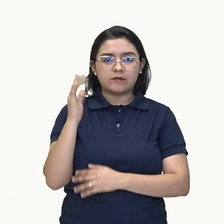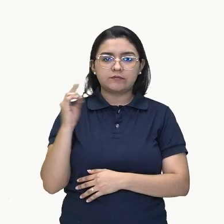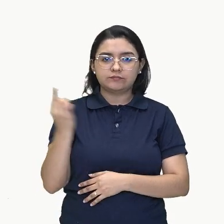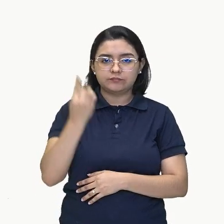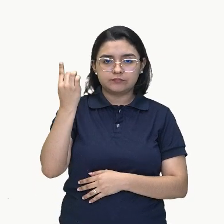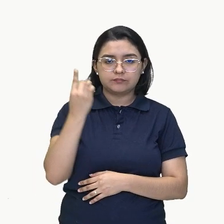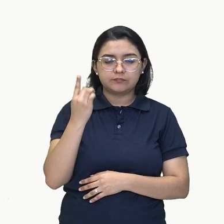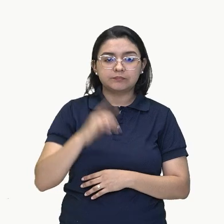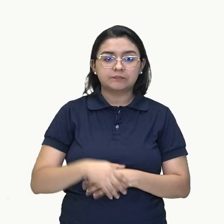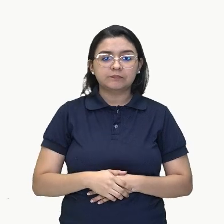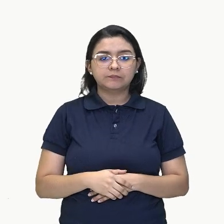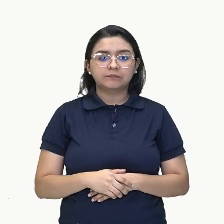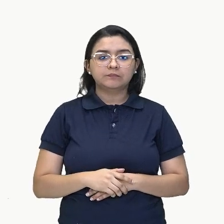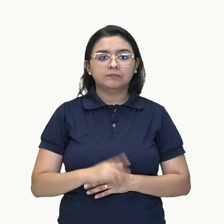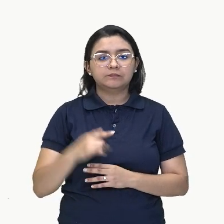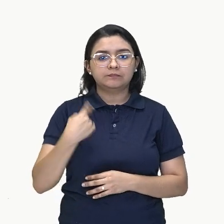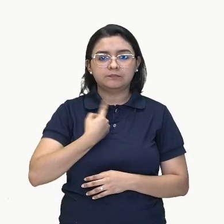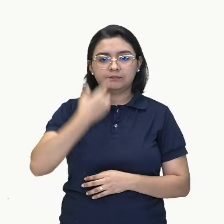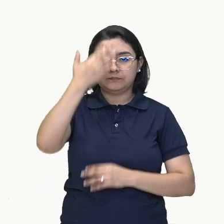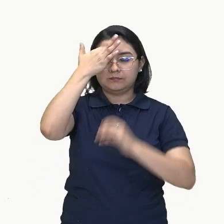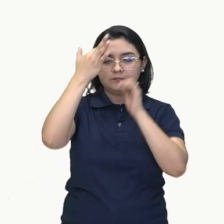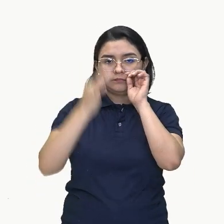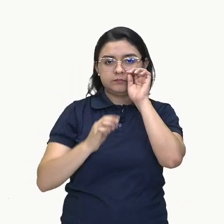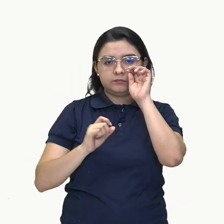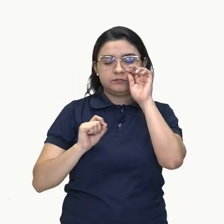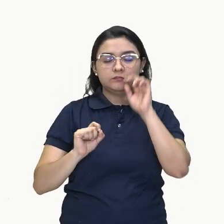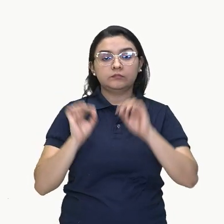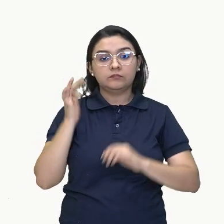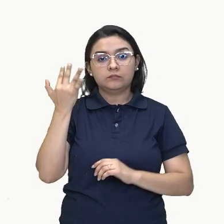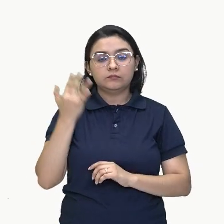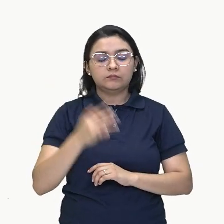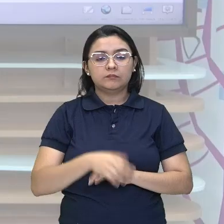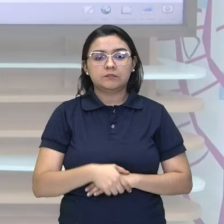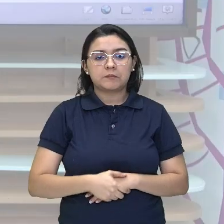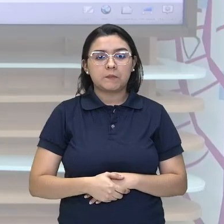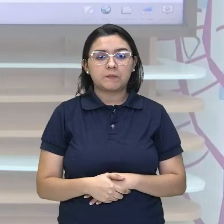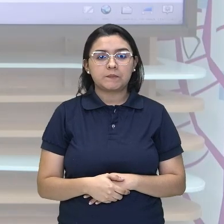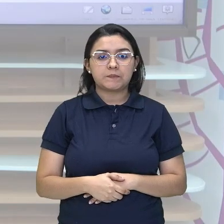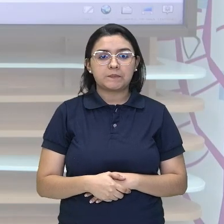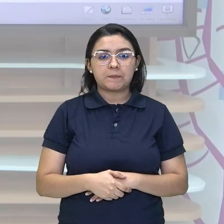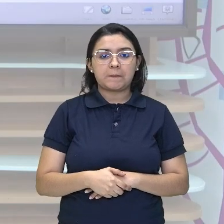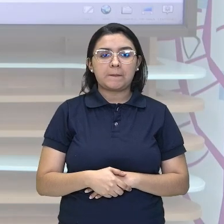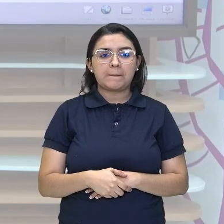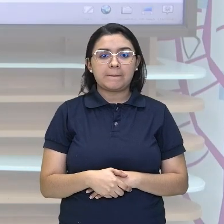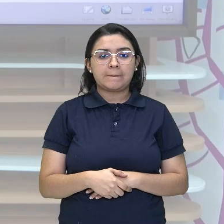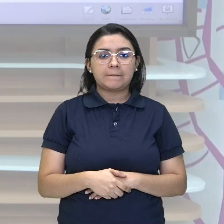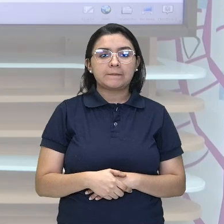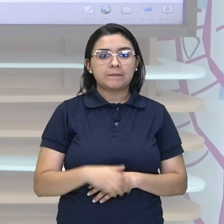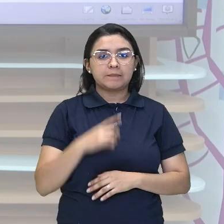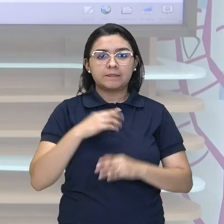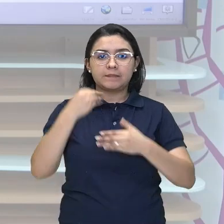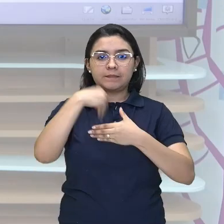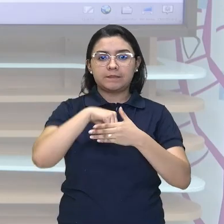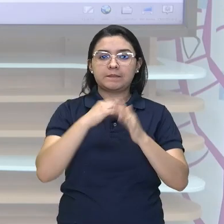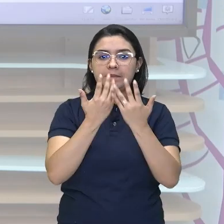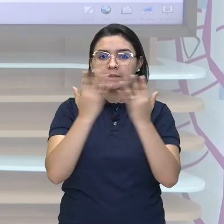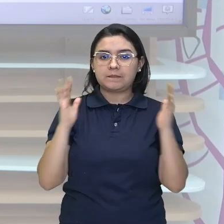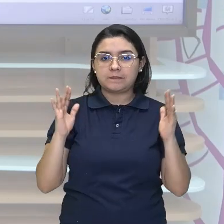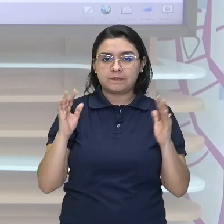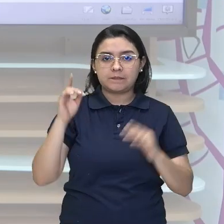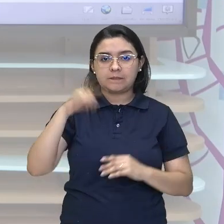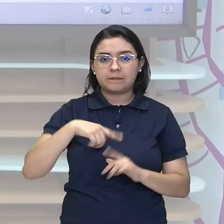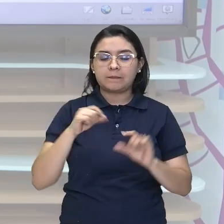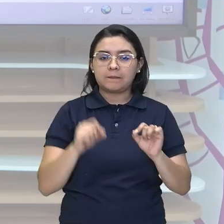tá bom? Então, apenas para a gente compreender um pouco do que acontece nesse nível da floresta, né, no qual nós chamamos